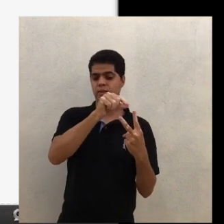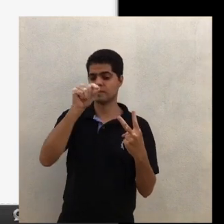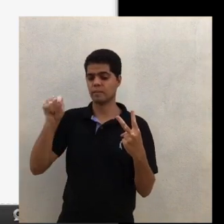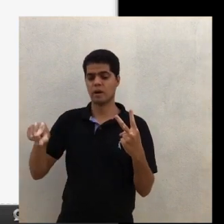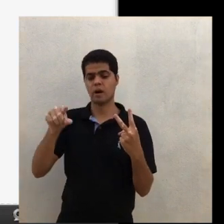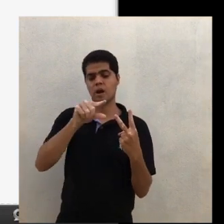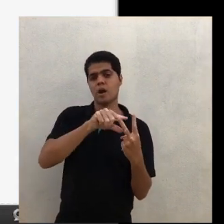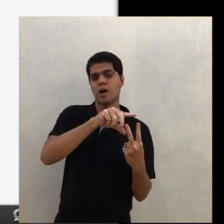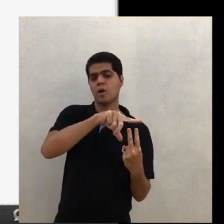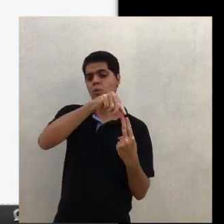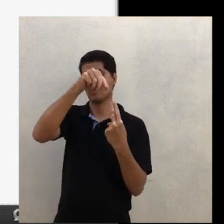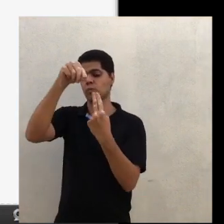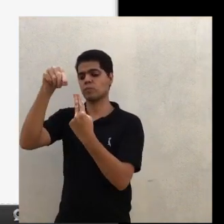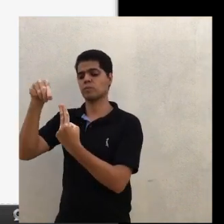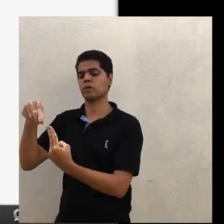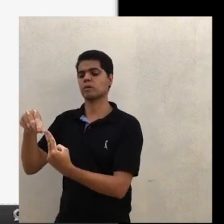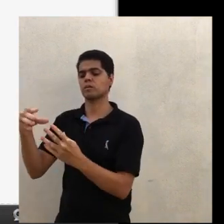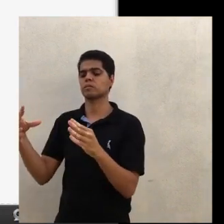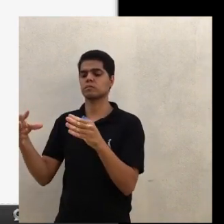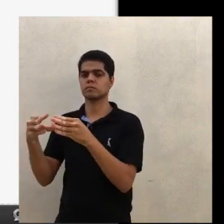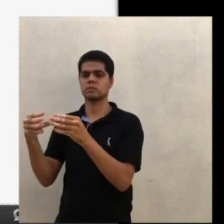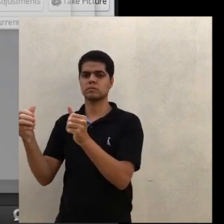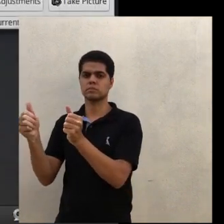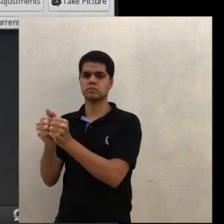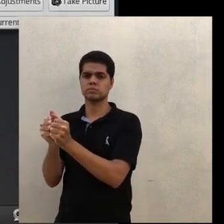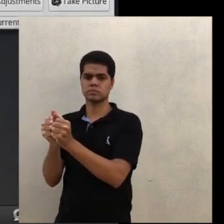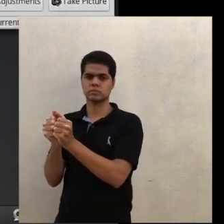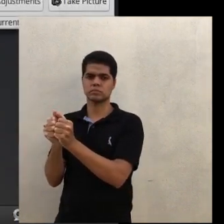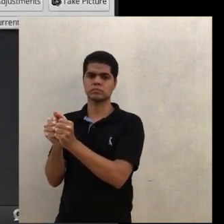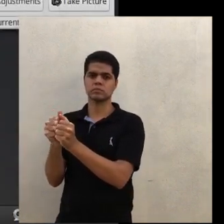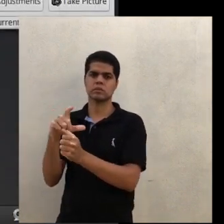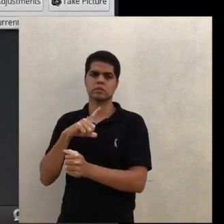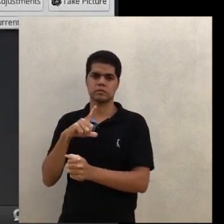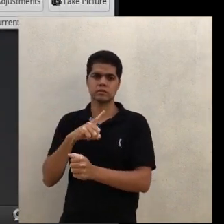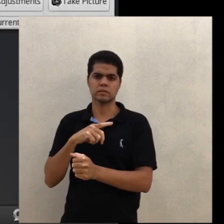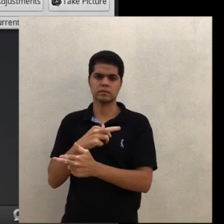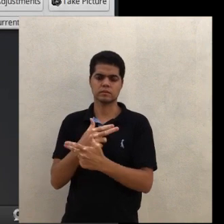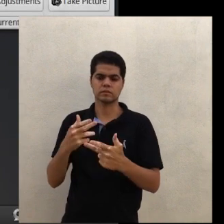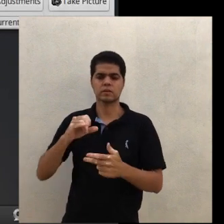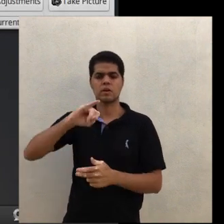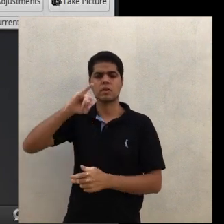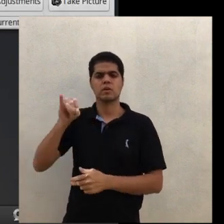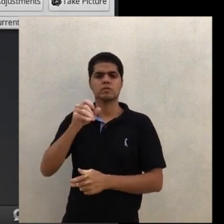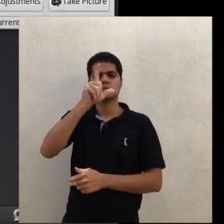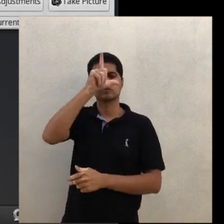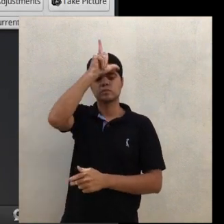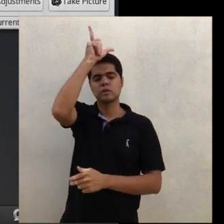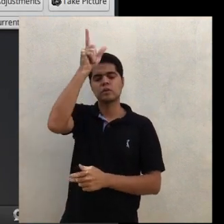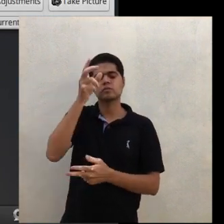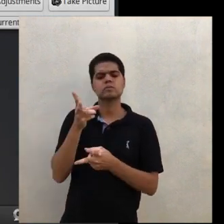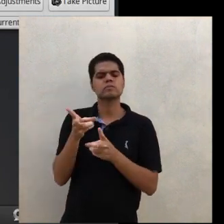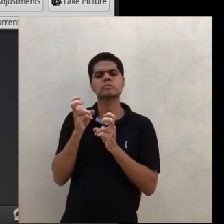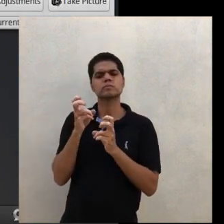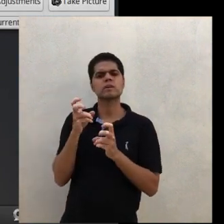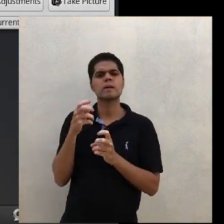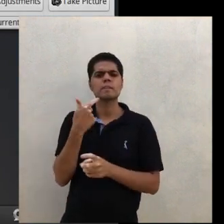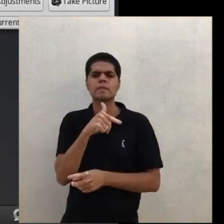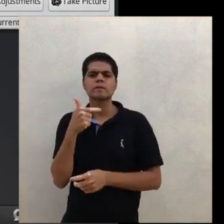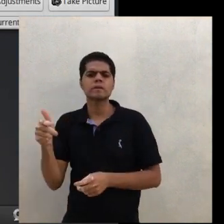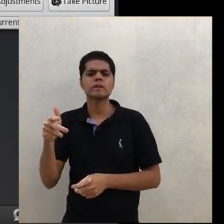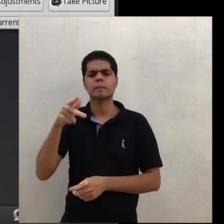esse JFuzzy Logic, ele não reconhece arquivo no formato PDF. PDF eu fiz para poder